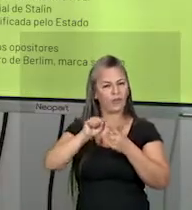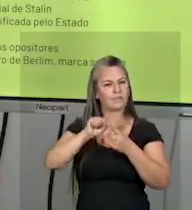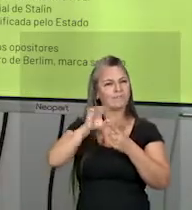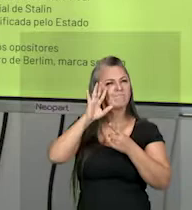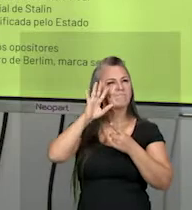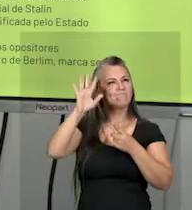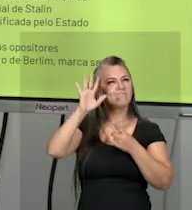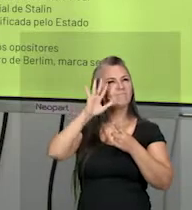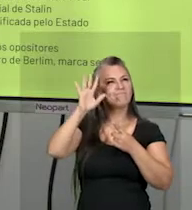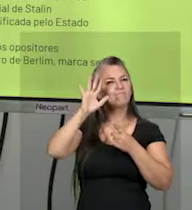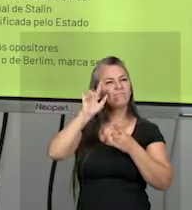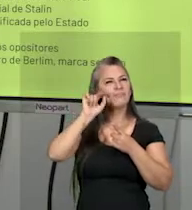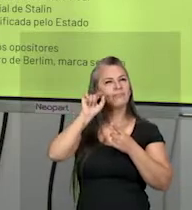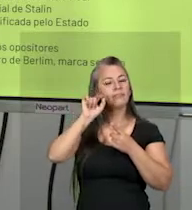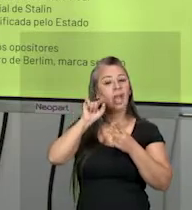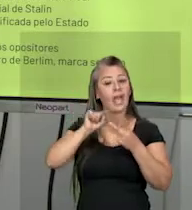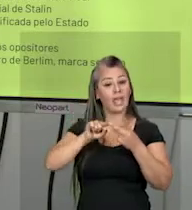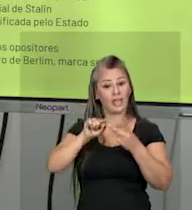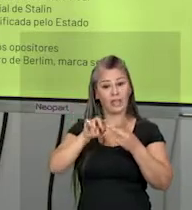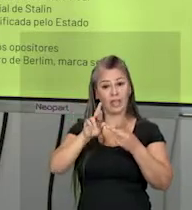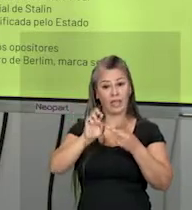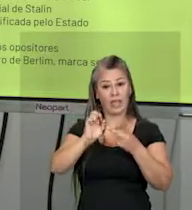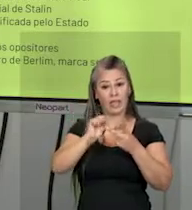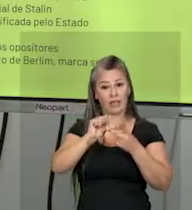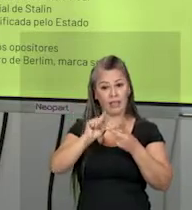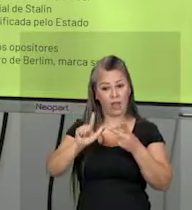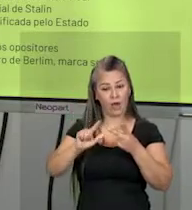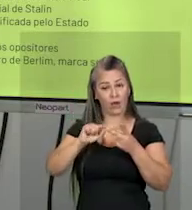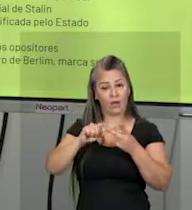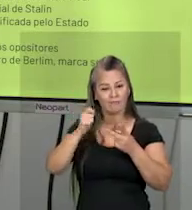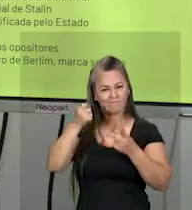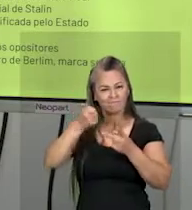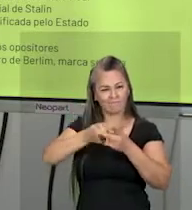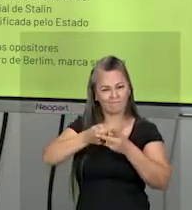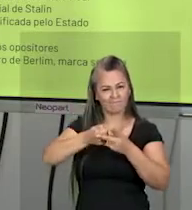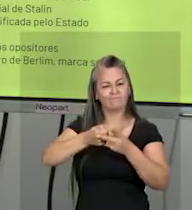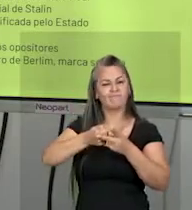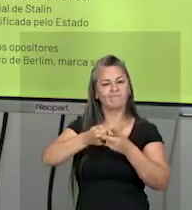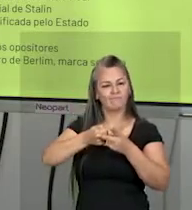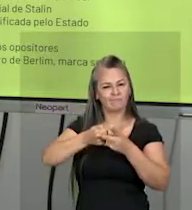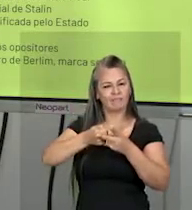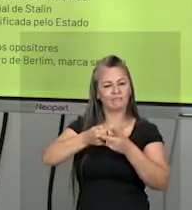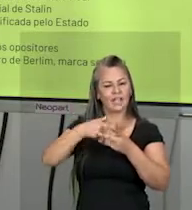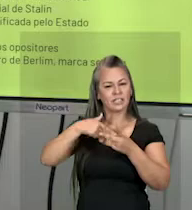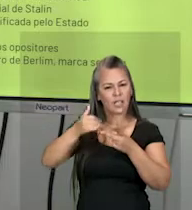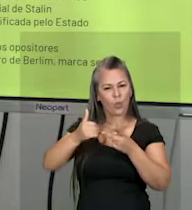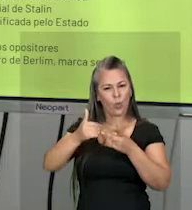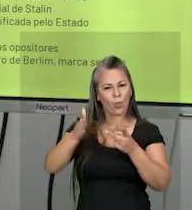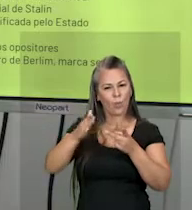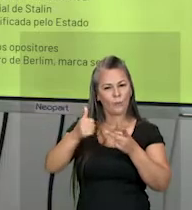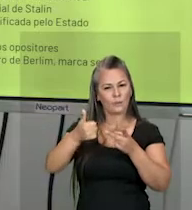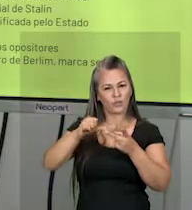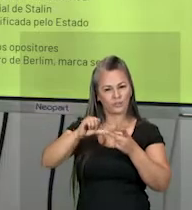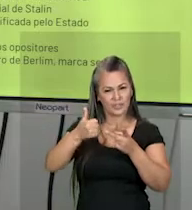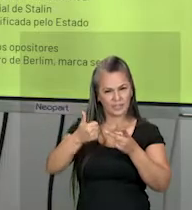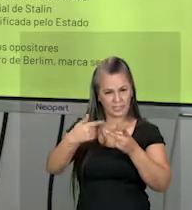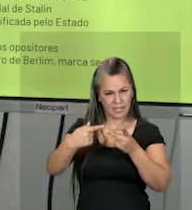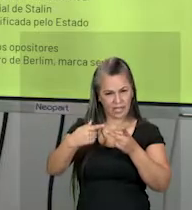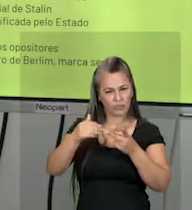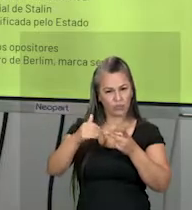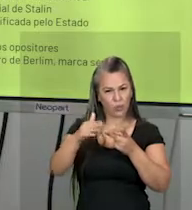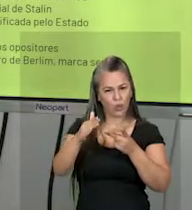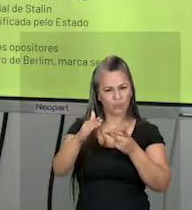sociedade socialista. E o socialismo real, implementado a partir da Revolução Russa, em